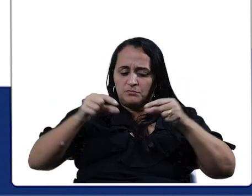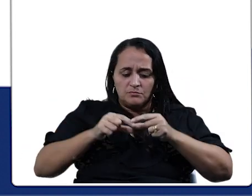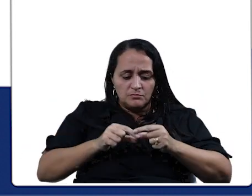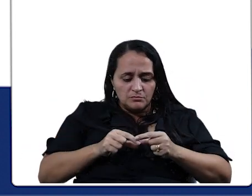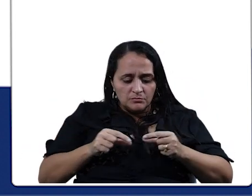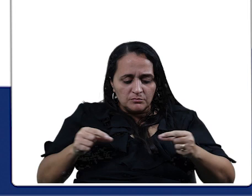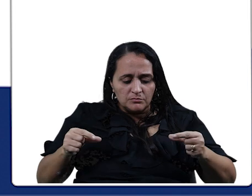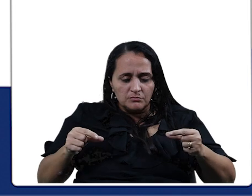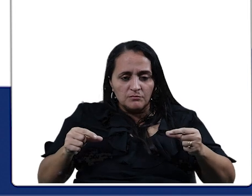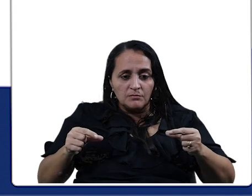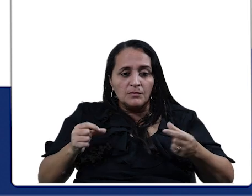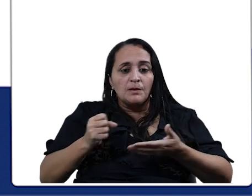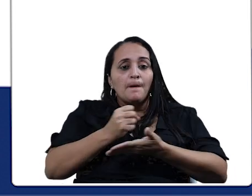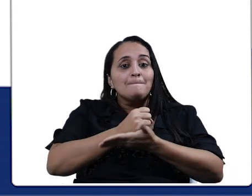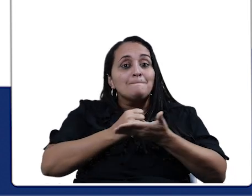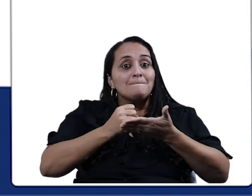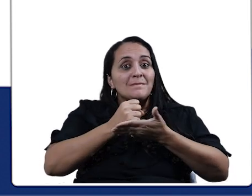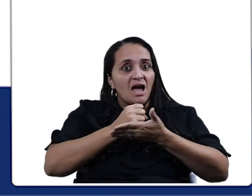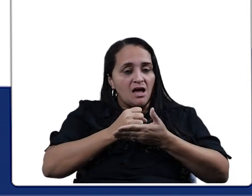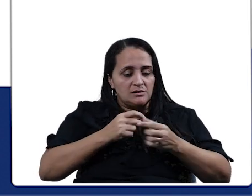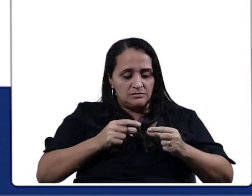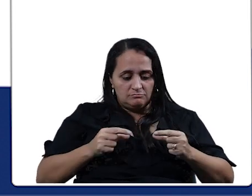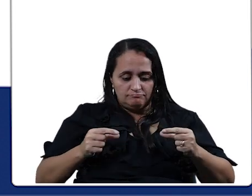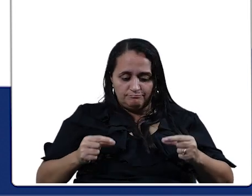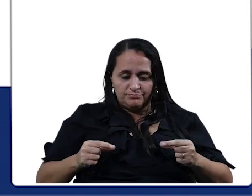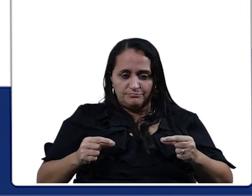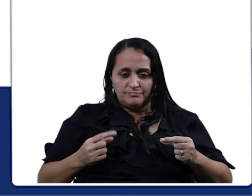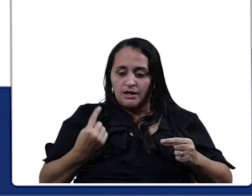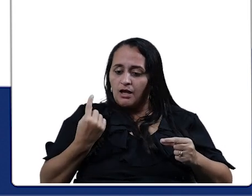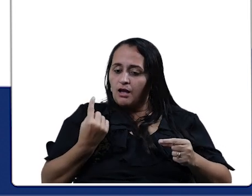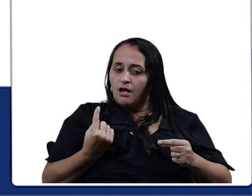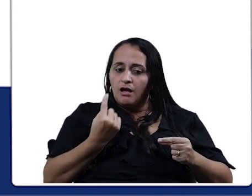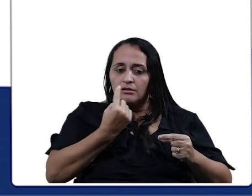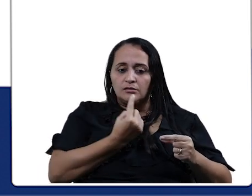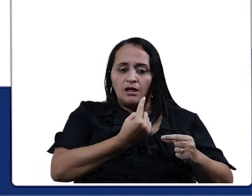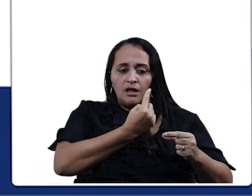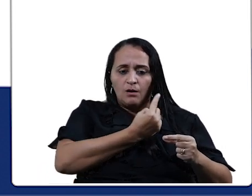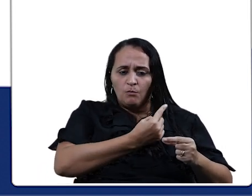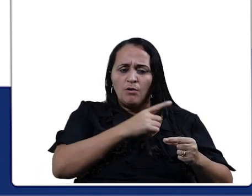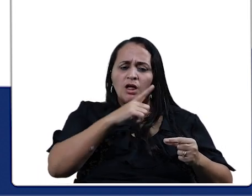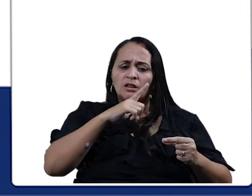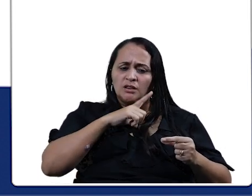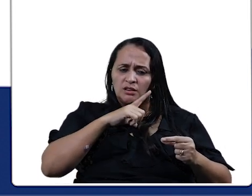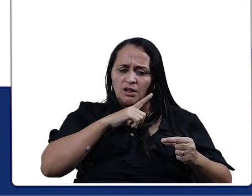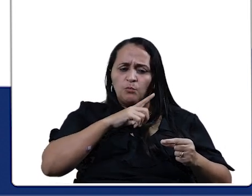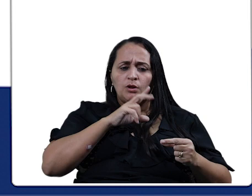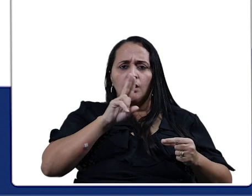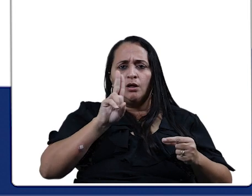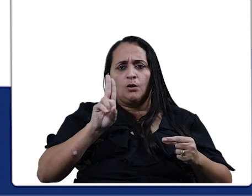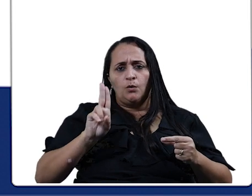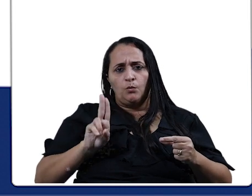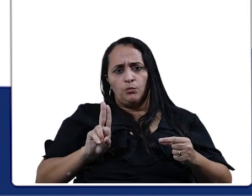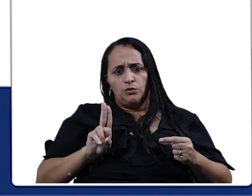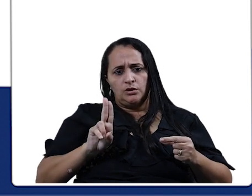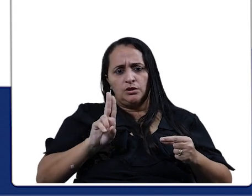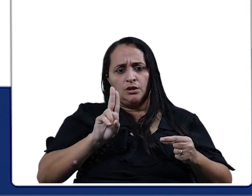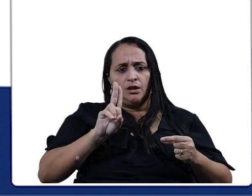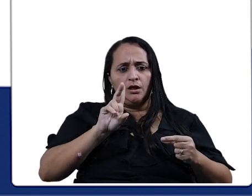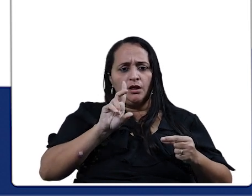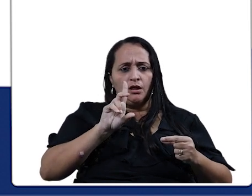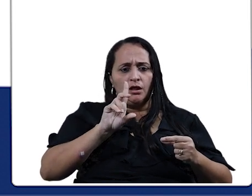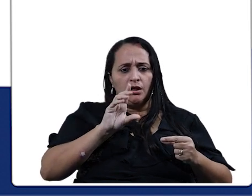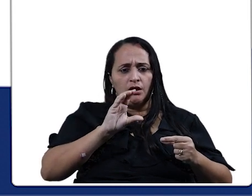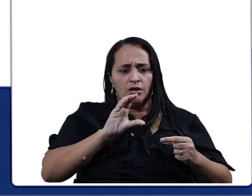haste corresponde a uma posição no sistema decimal e nela são colocadas argolas, cada argolinha